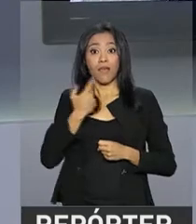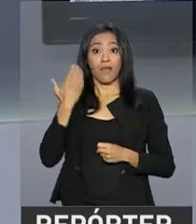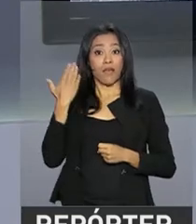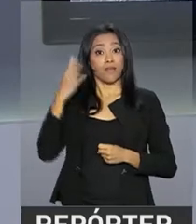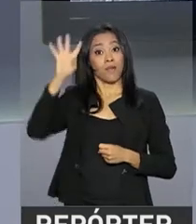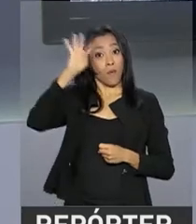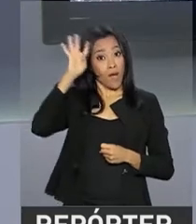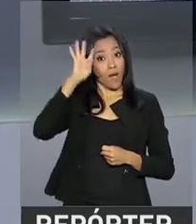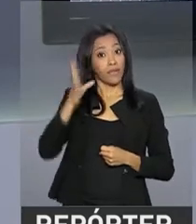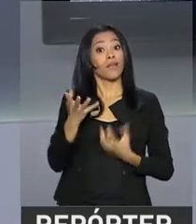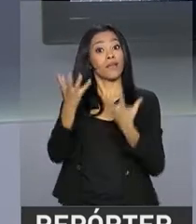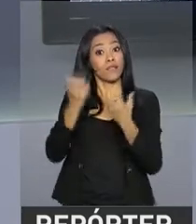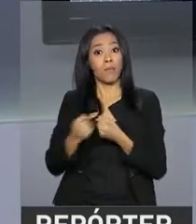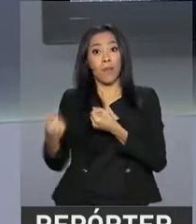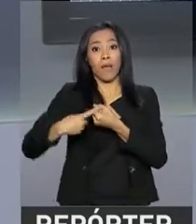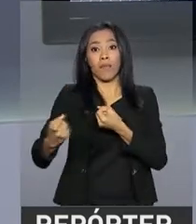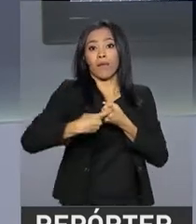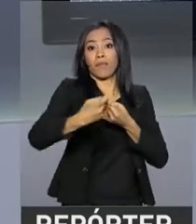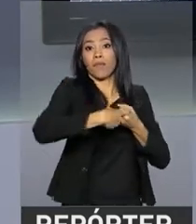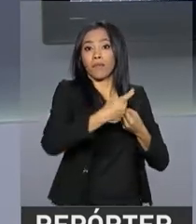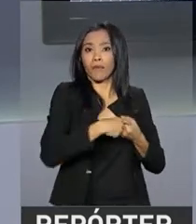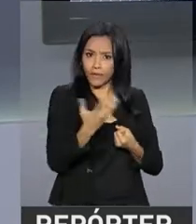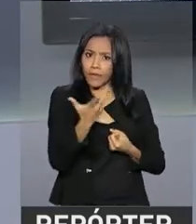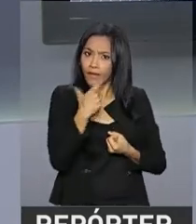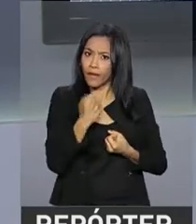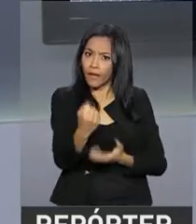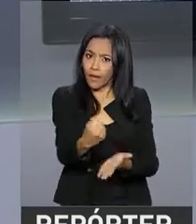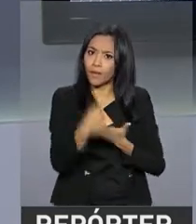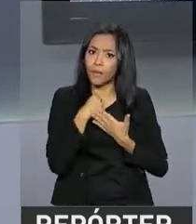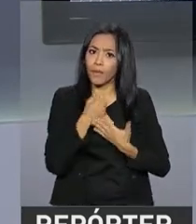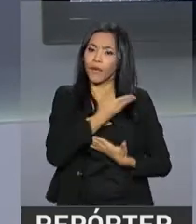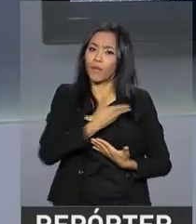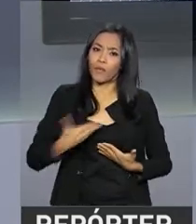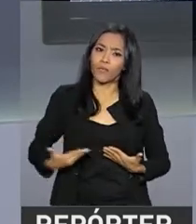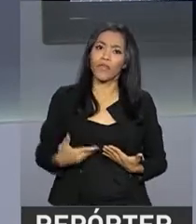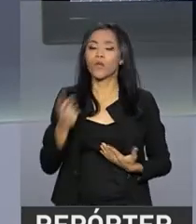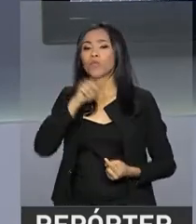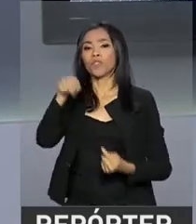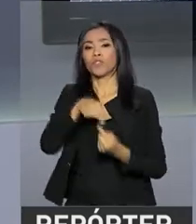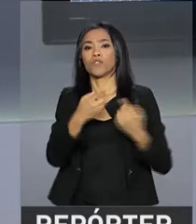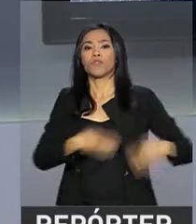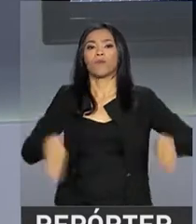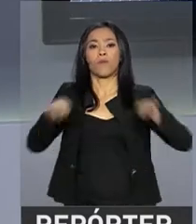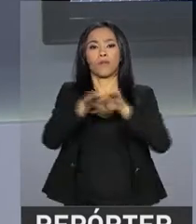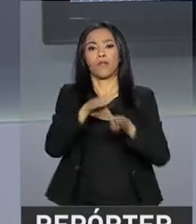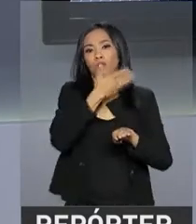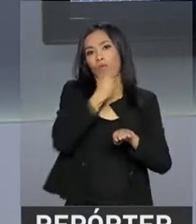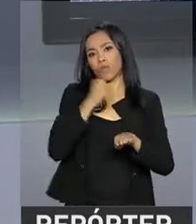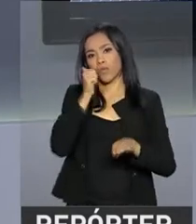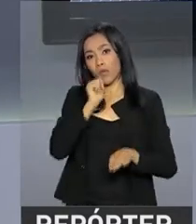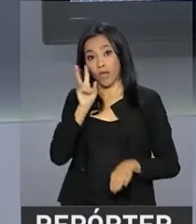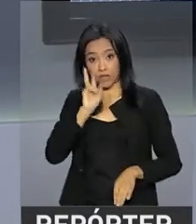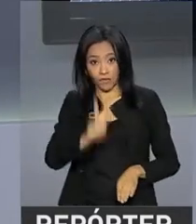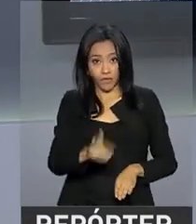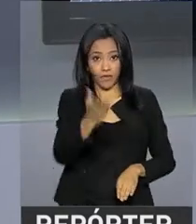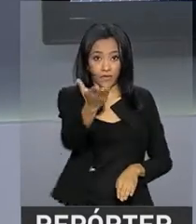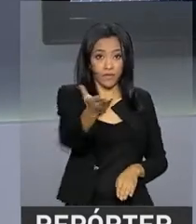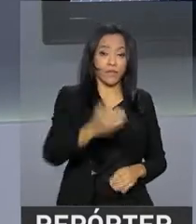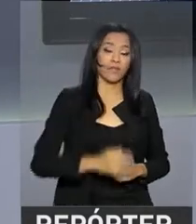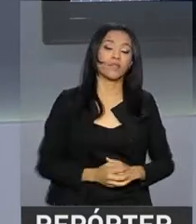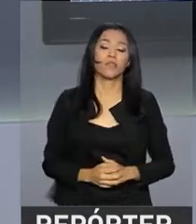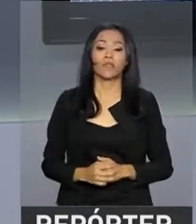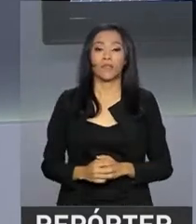de entidades que querem colaborar com o governo na promoção da igualdade entre homens e mulheres veja na reportagem de paulo la